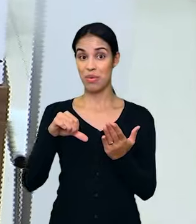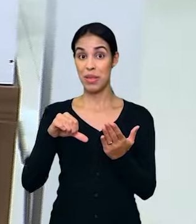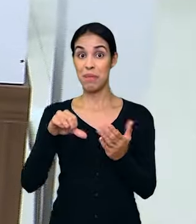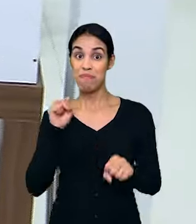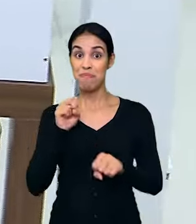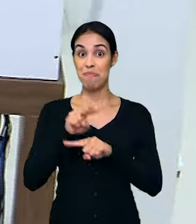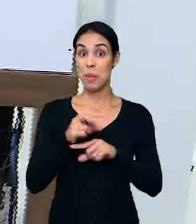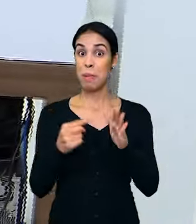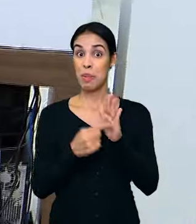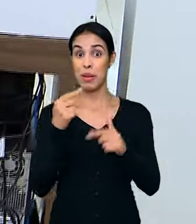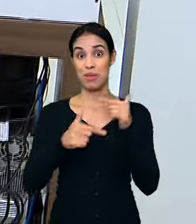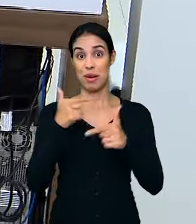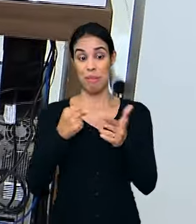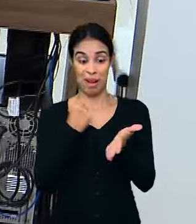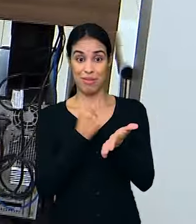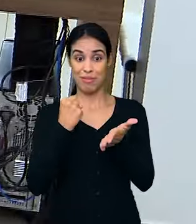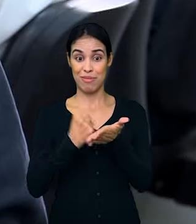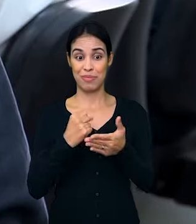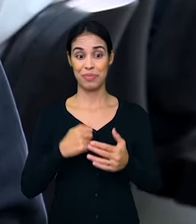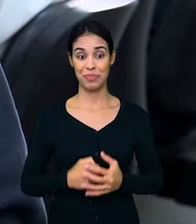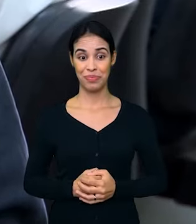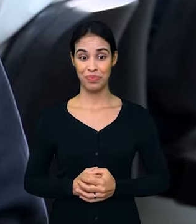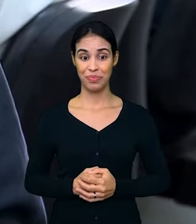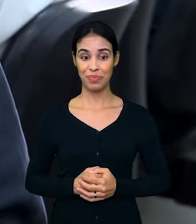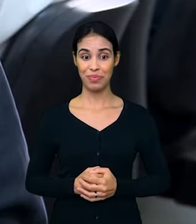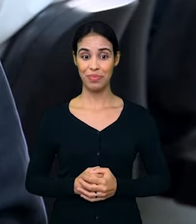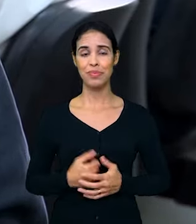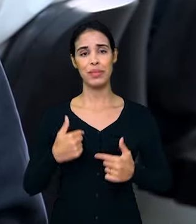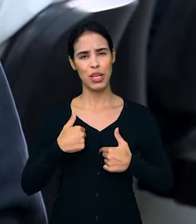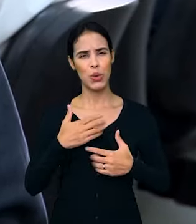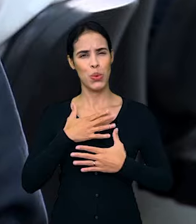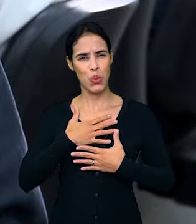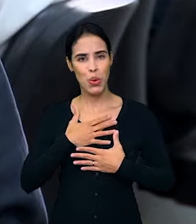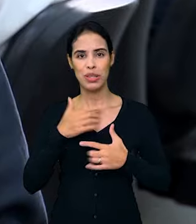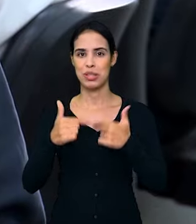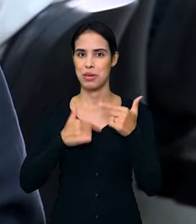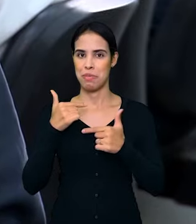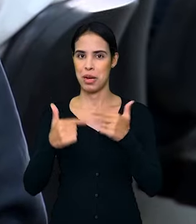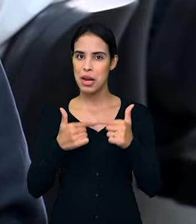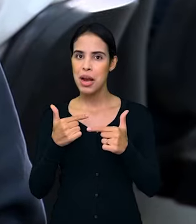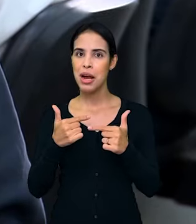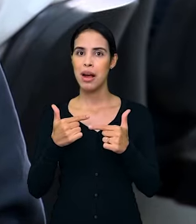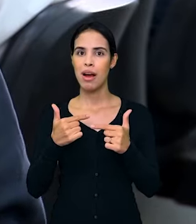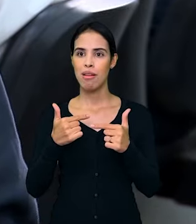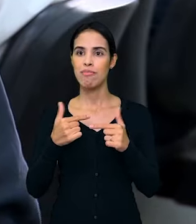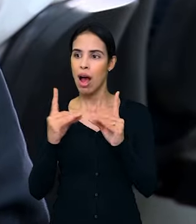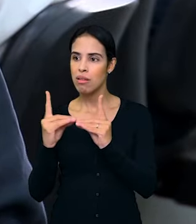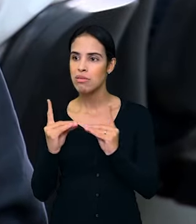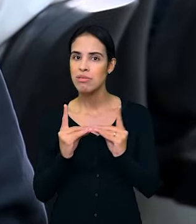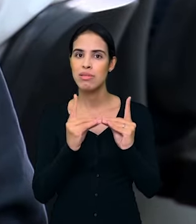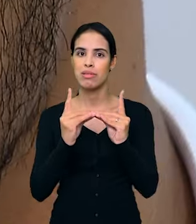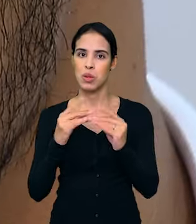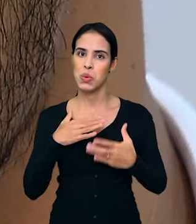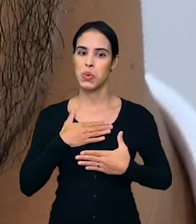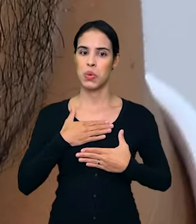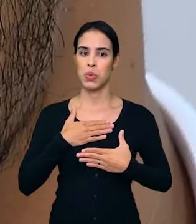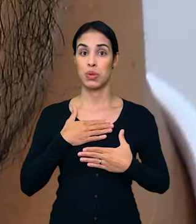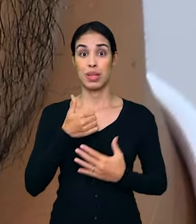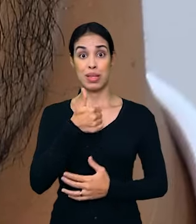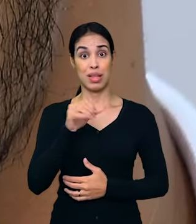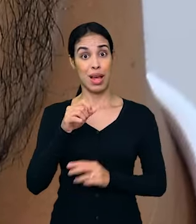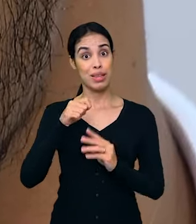no primeiro emprego com carteira assinada. Eu gosto muito de vir trabalhar, de estar aqui, de poder ajudar os pacientes em si.